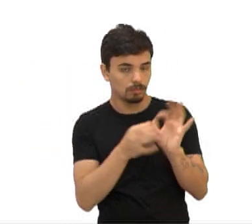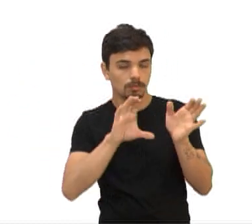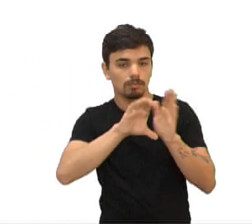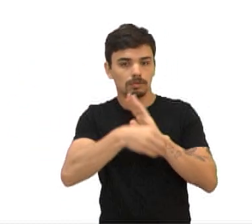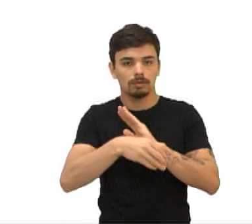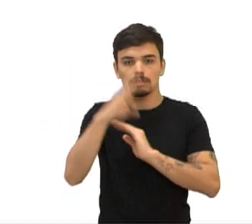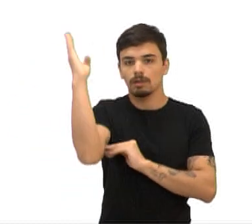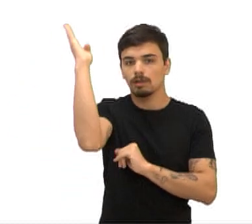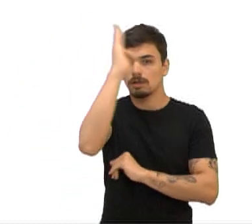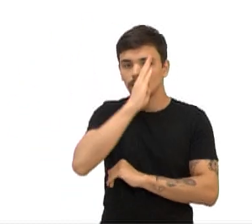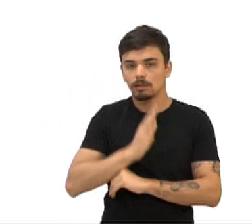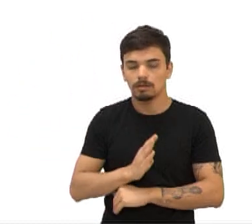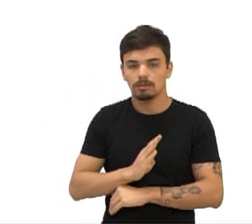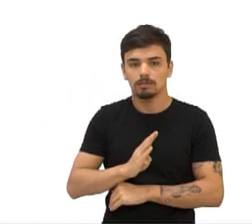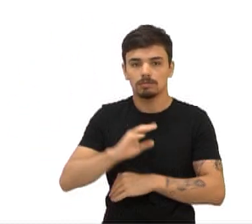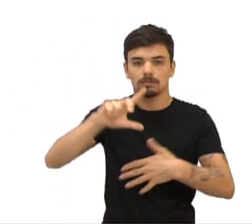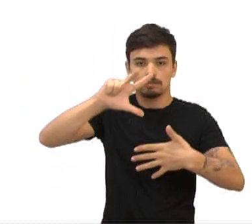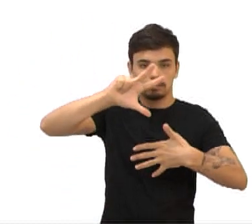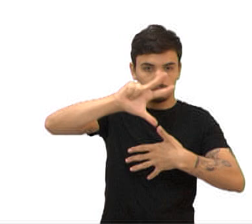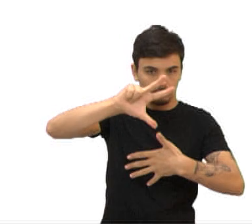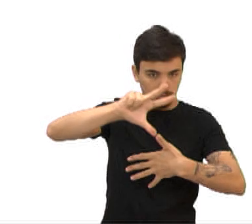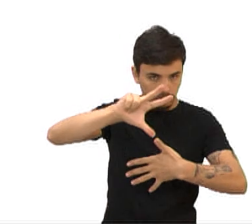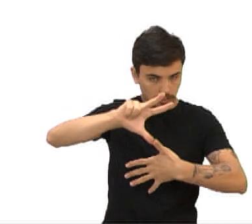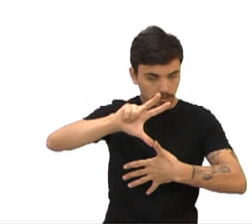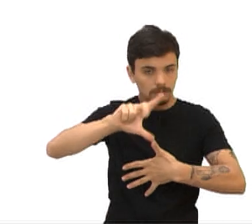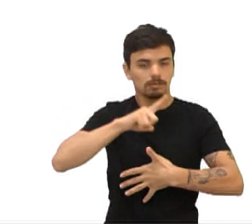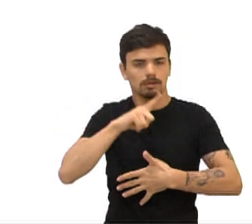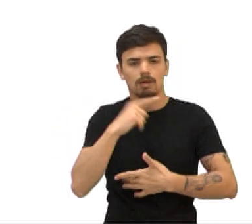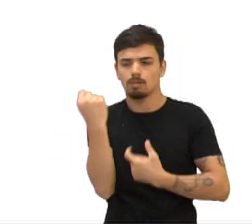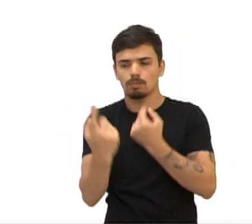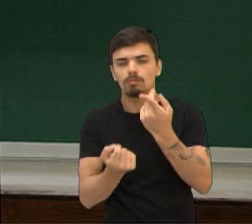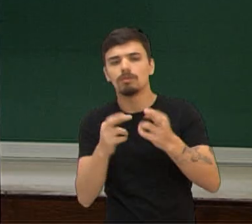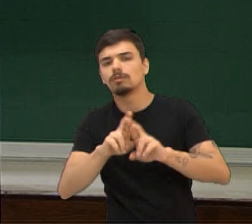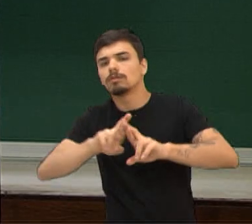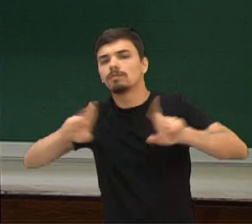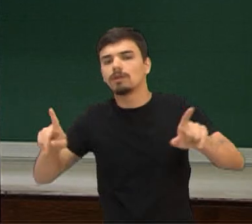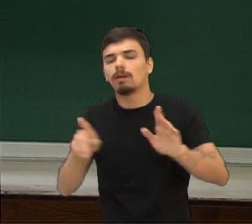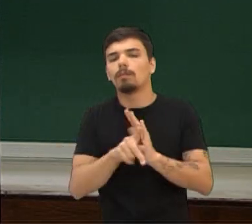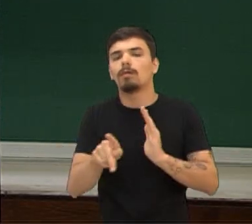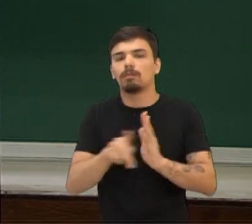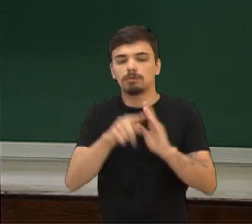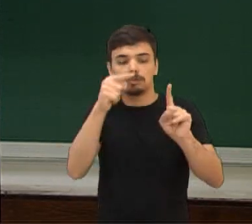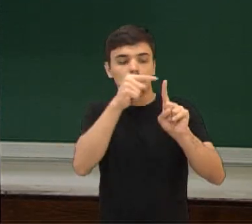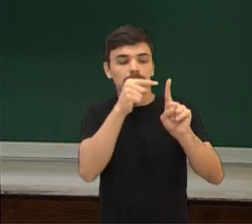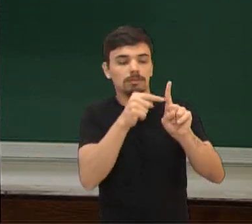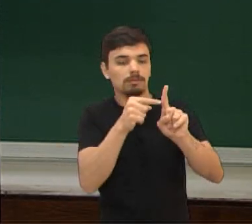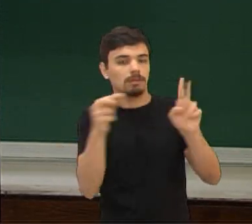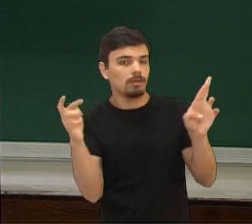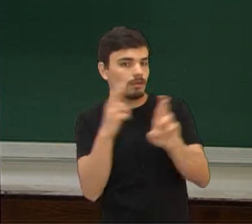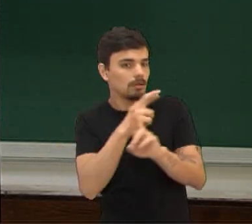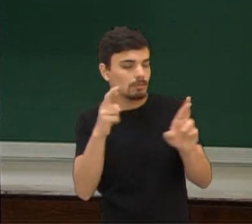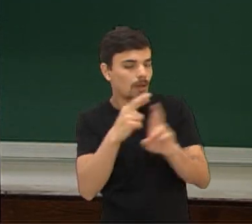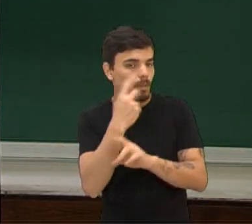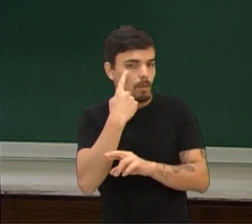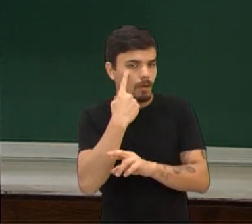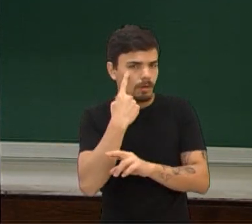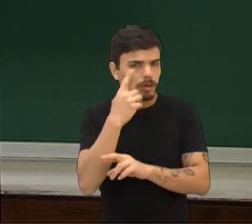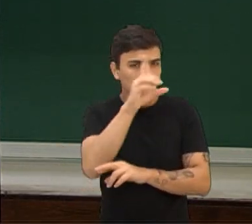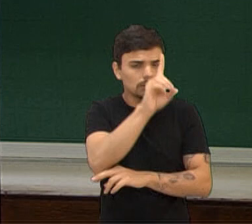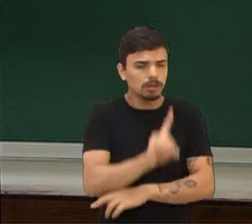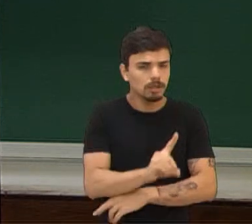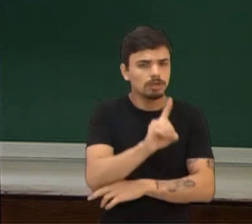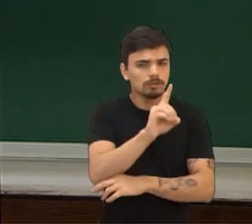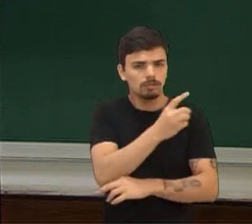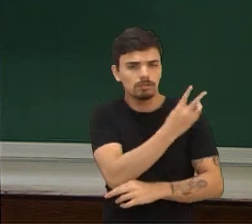latino-americano e o contexto brasileiro têm algumas diferenças em relação à tipologia. Será que os direitos civis,